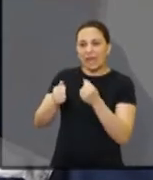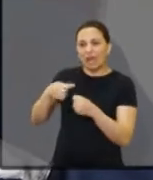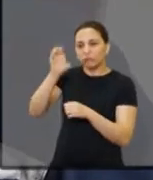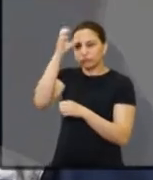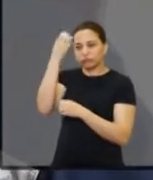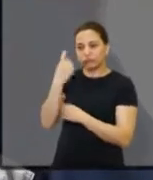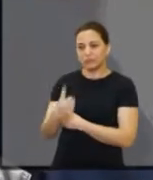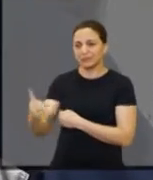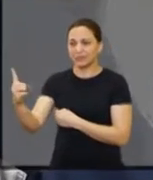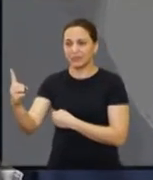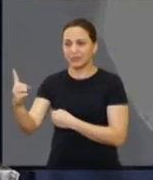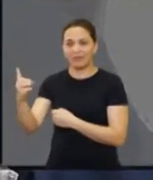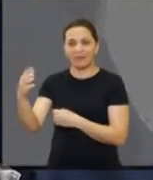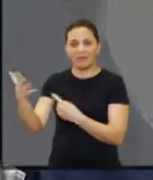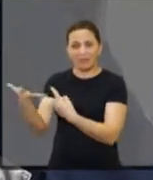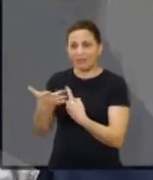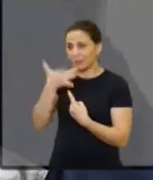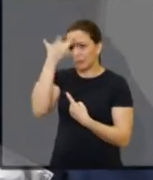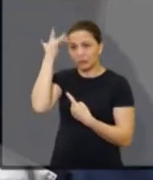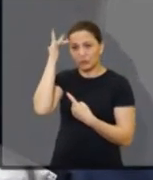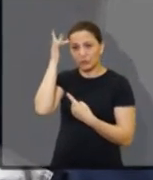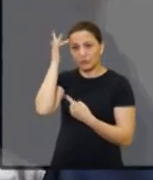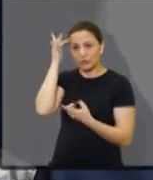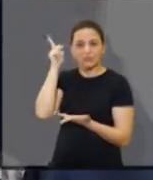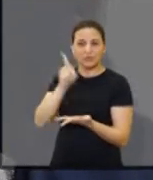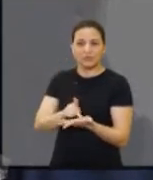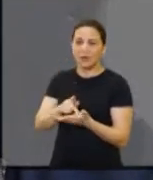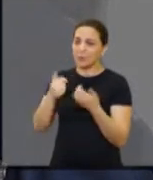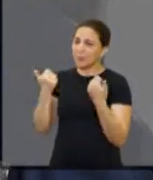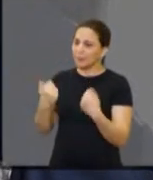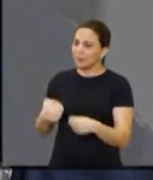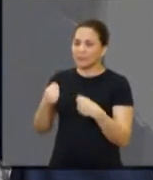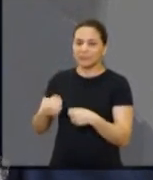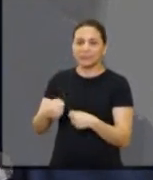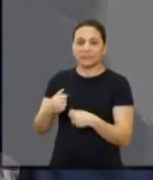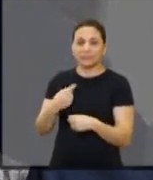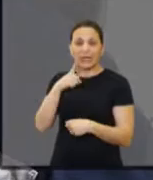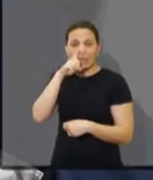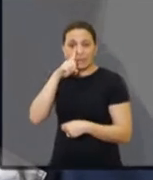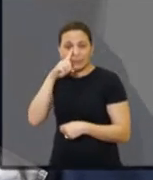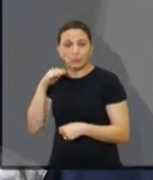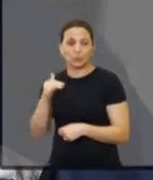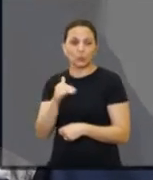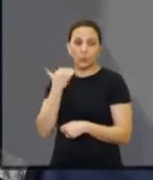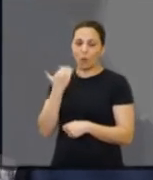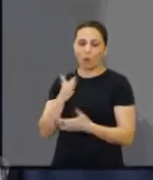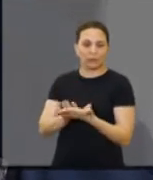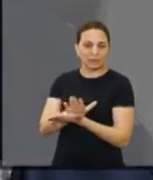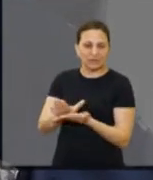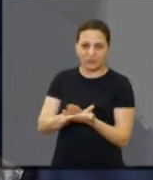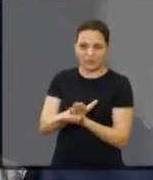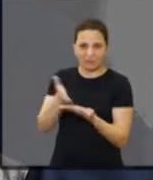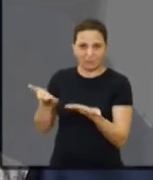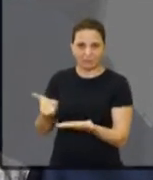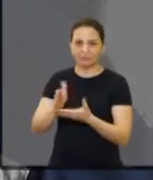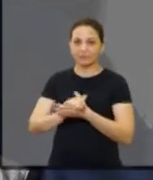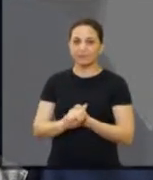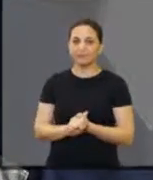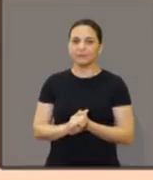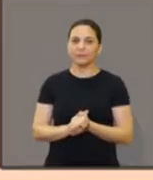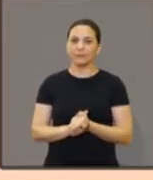atender pessoas que que realmente não estão não têm uma situação de urgência ou